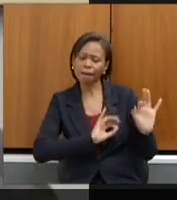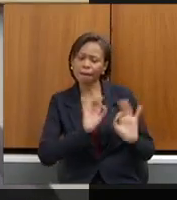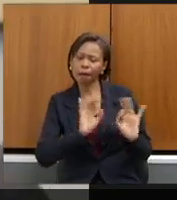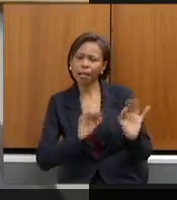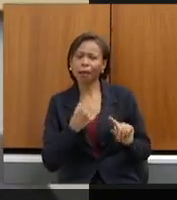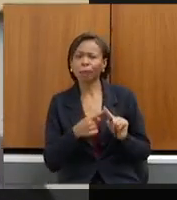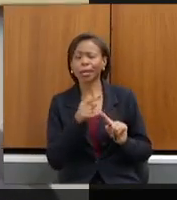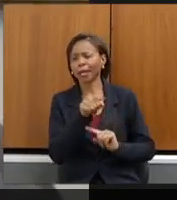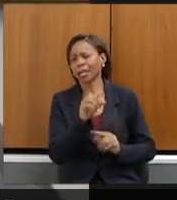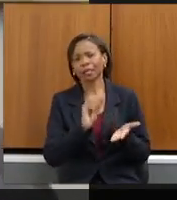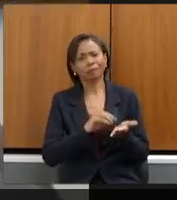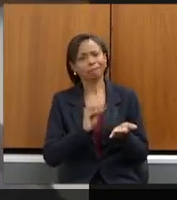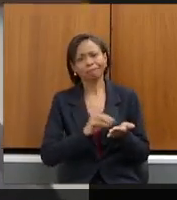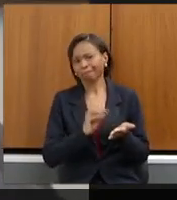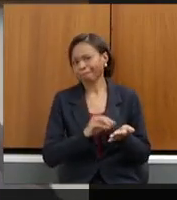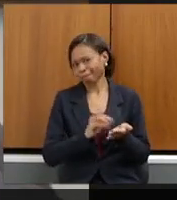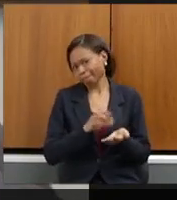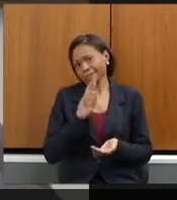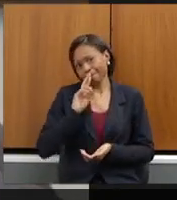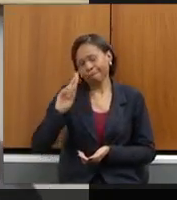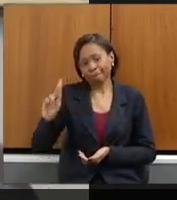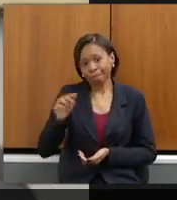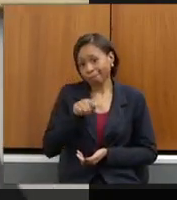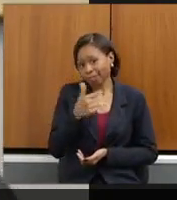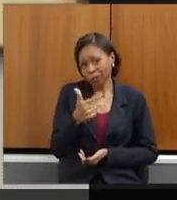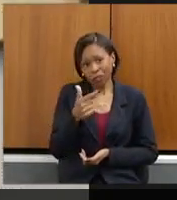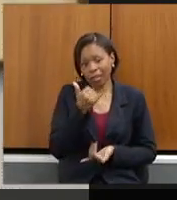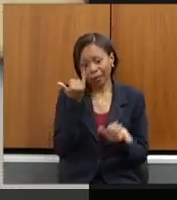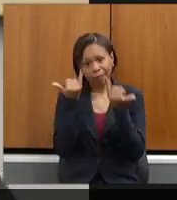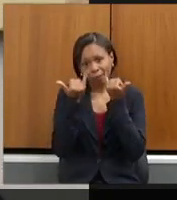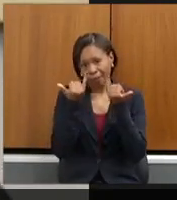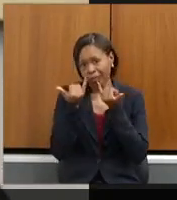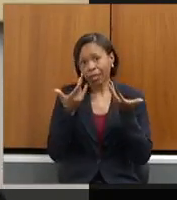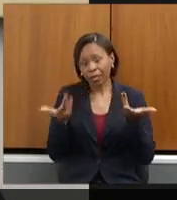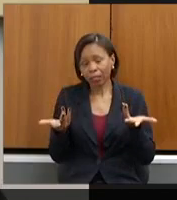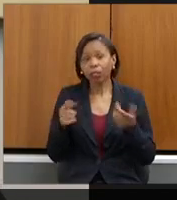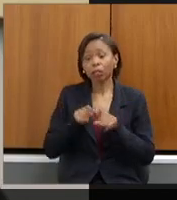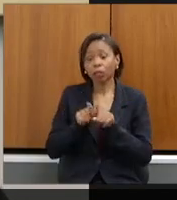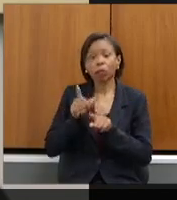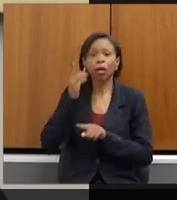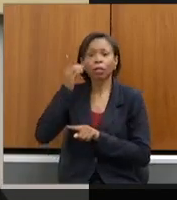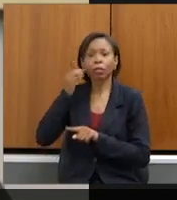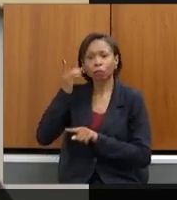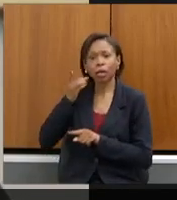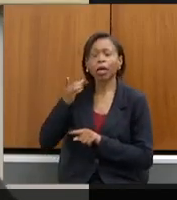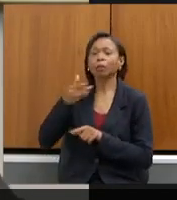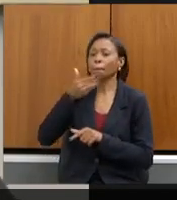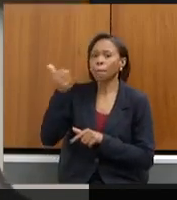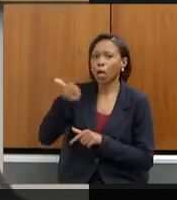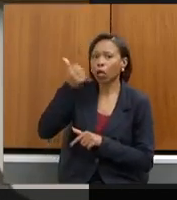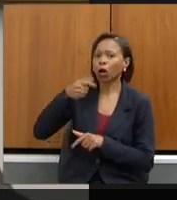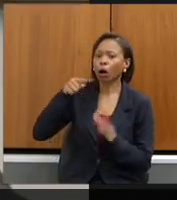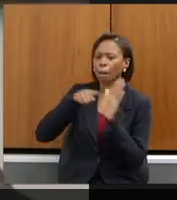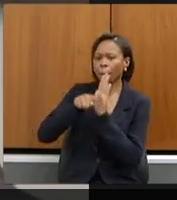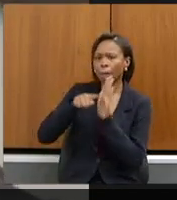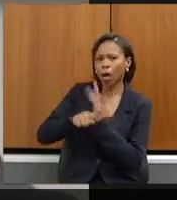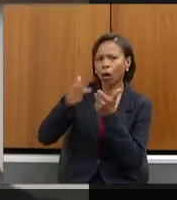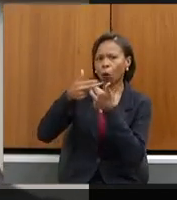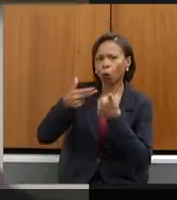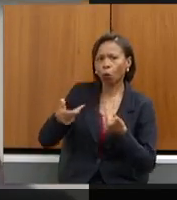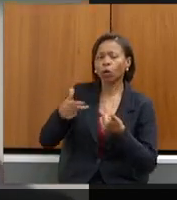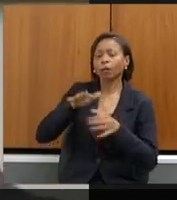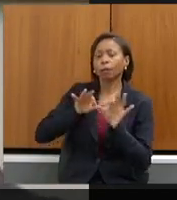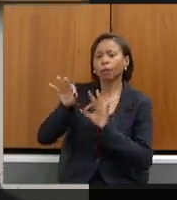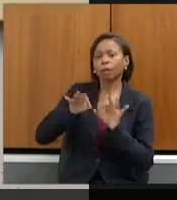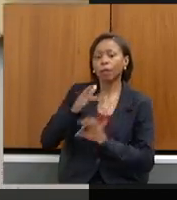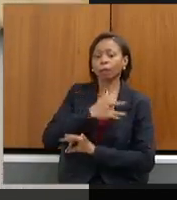que ele não tem dados aí que a equipe dele é que tá lá e também o deputado se prepararem também um pouco melhor para que a saúde Minas eu